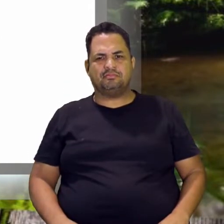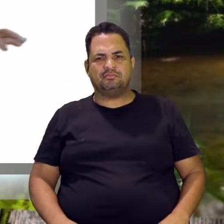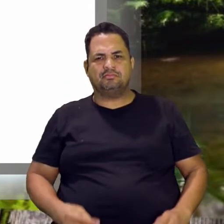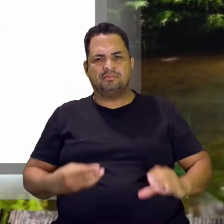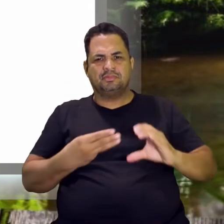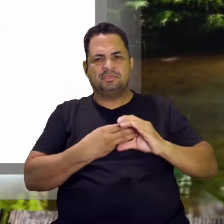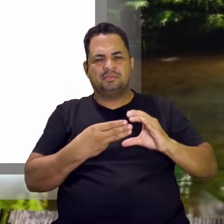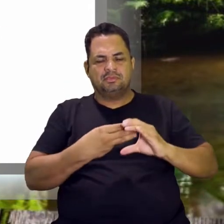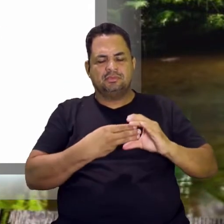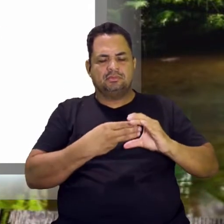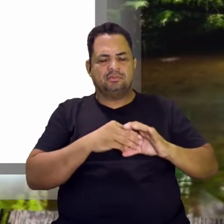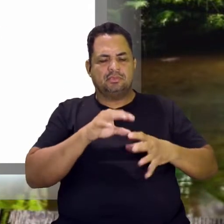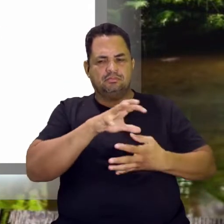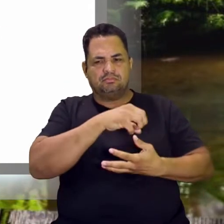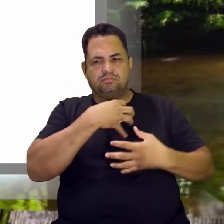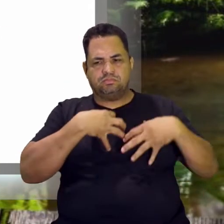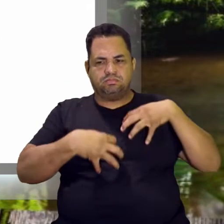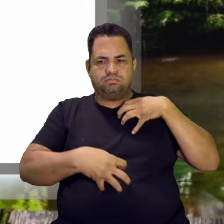pegar os carboidratos.